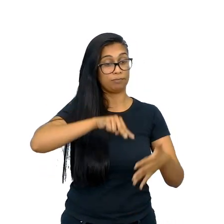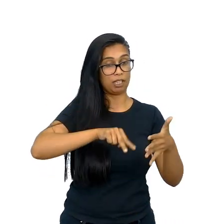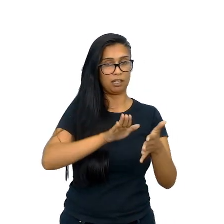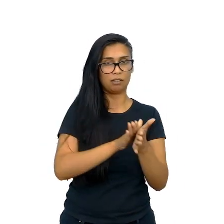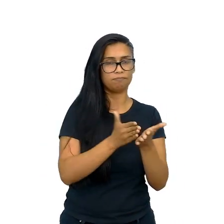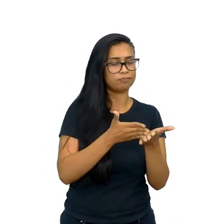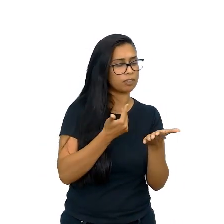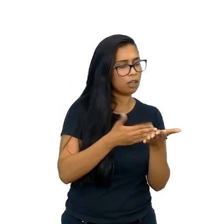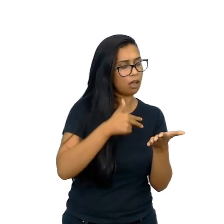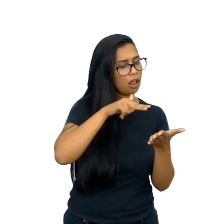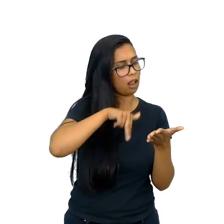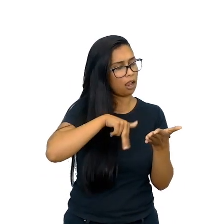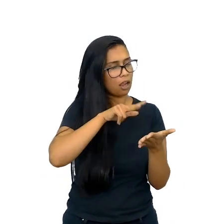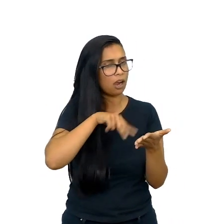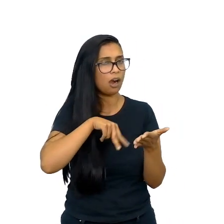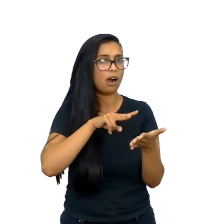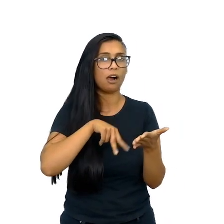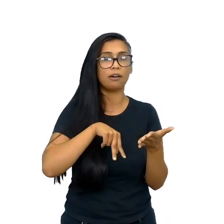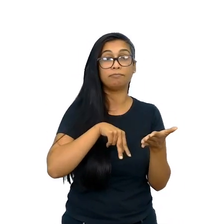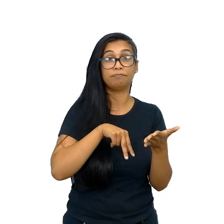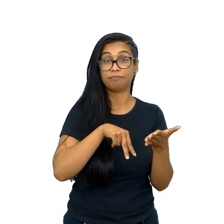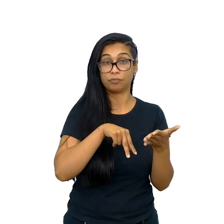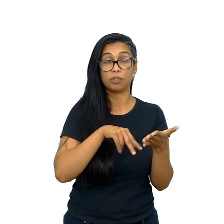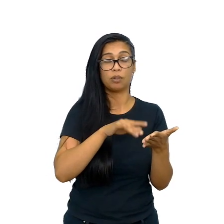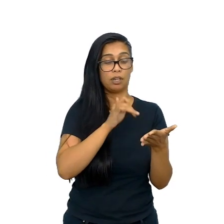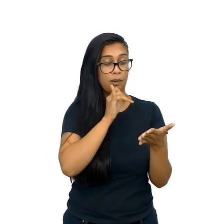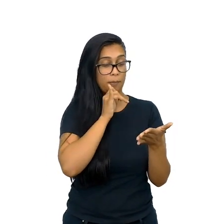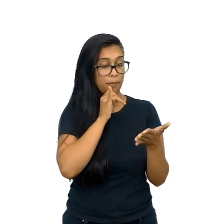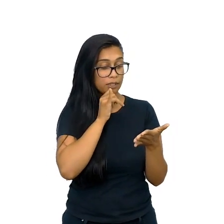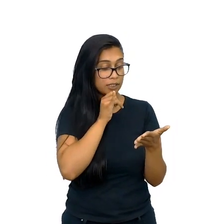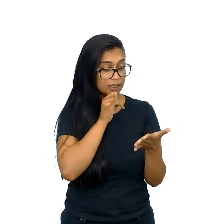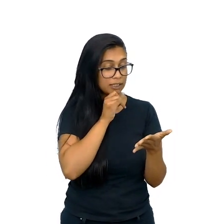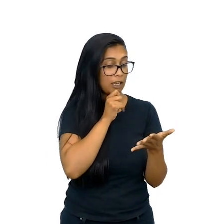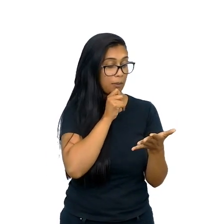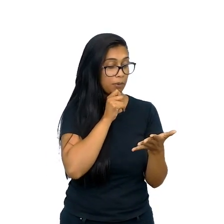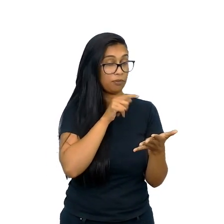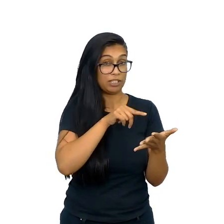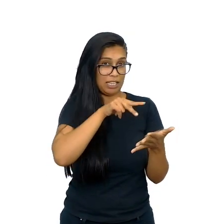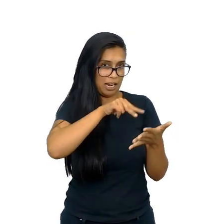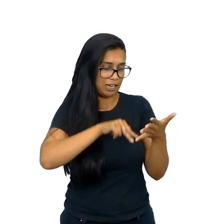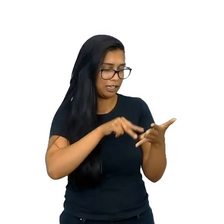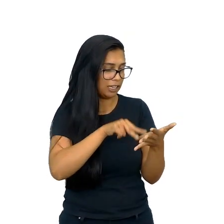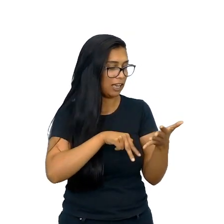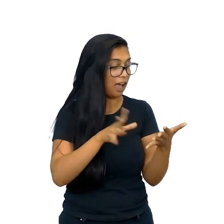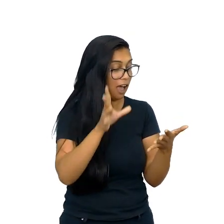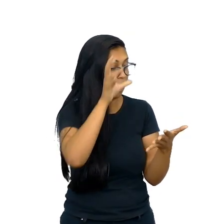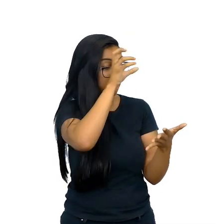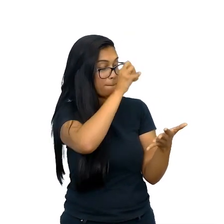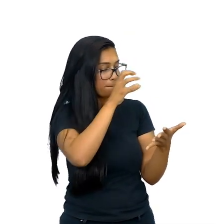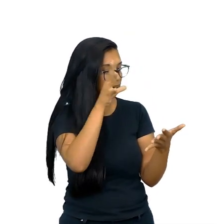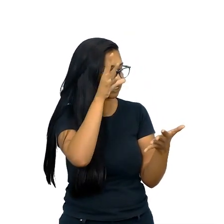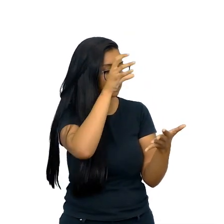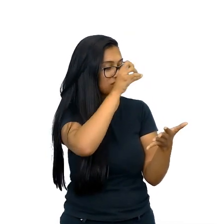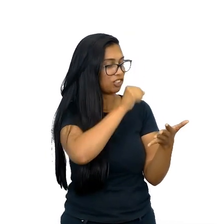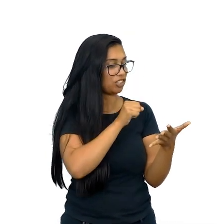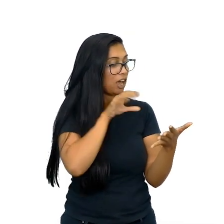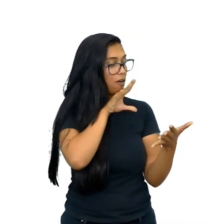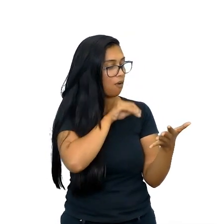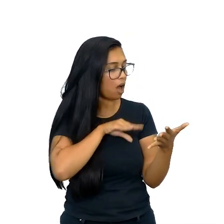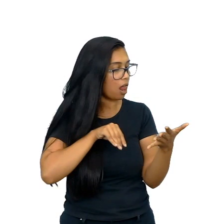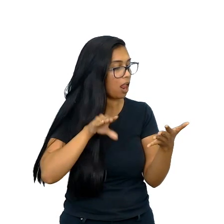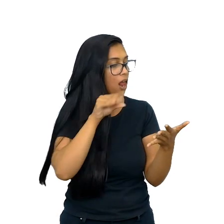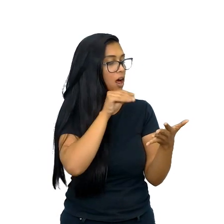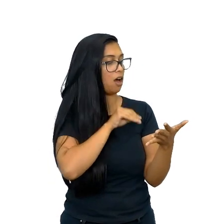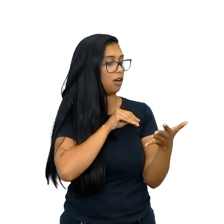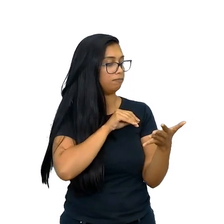da decodificação de grafemas, né, no campo da escrita, ou então de fonemas, da fala, para garantir os sentidos.